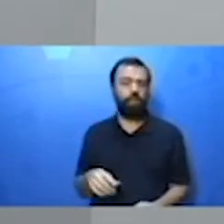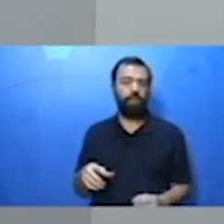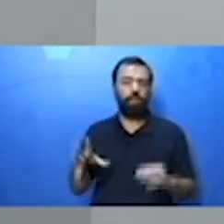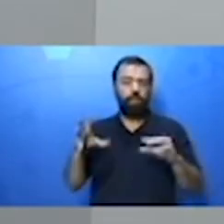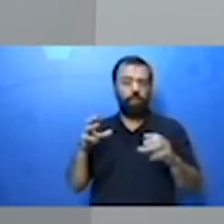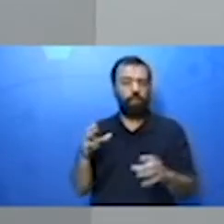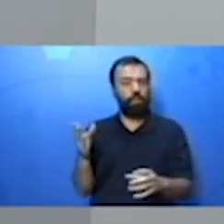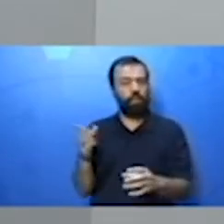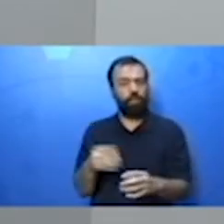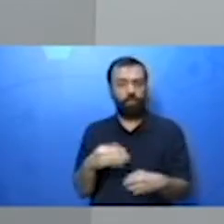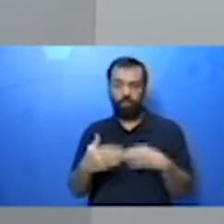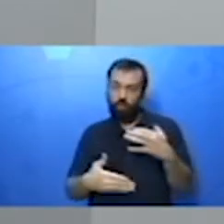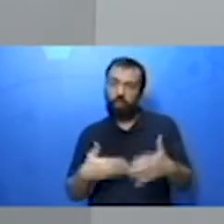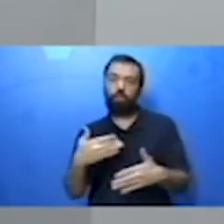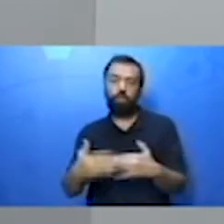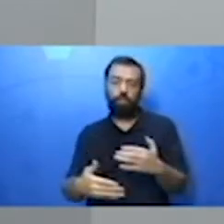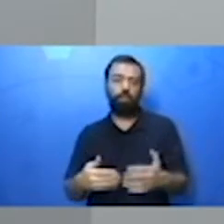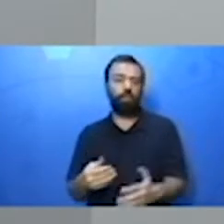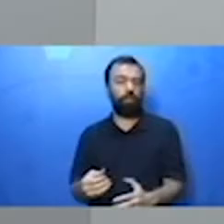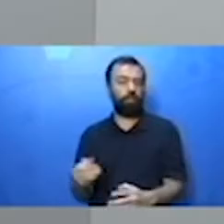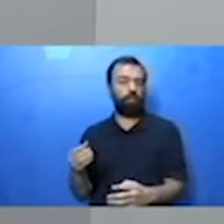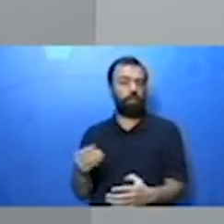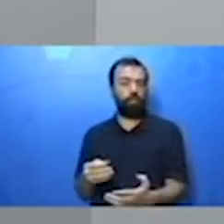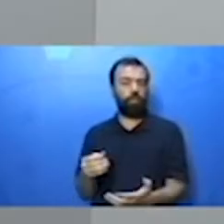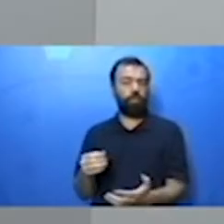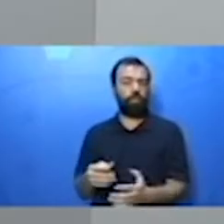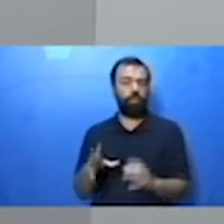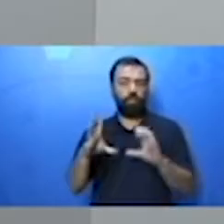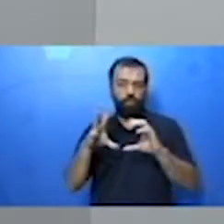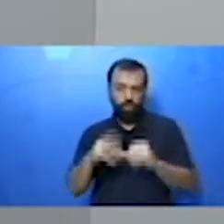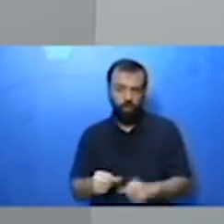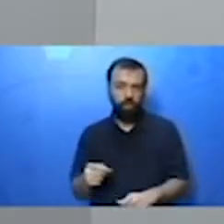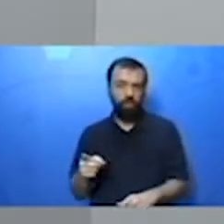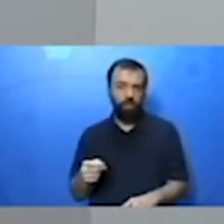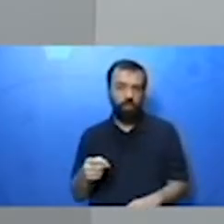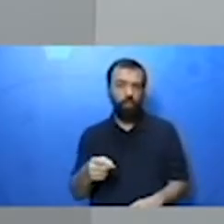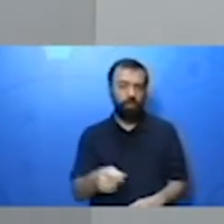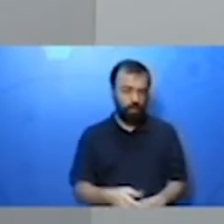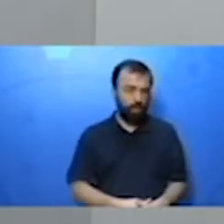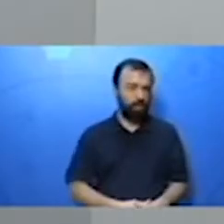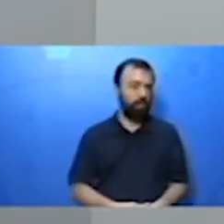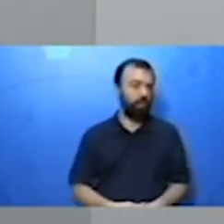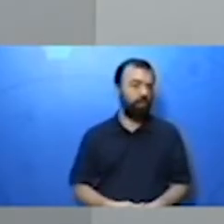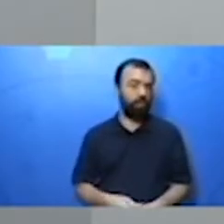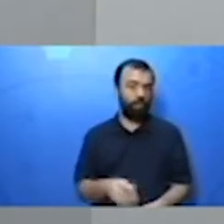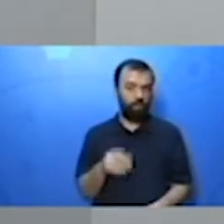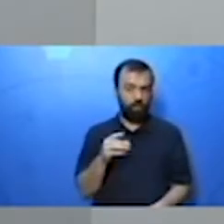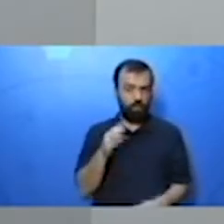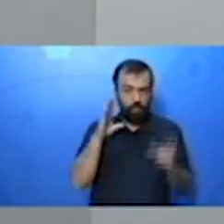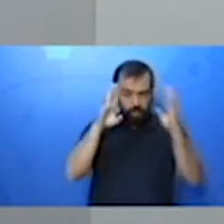excessivo de antibióticos é muito sério e perigoso. Tomar só o que o médico passar.